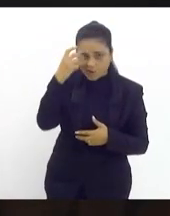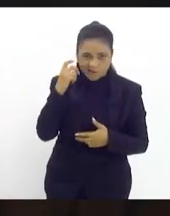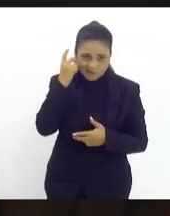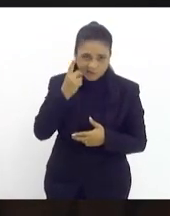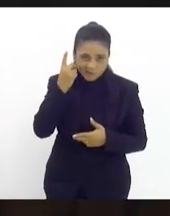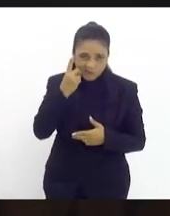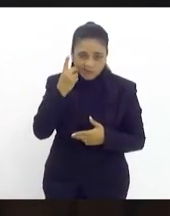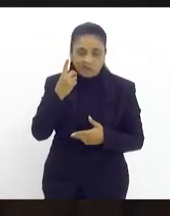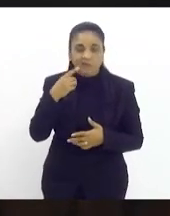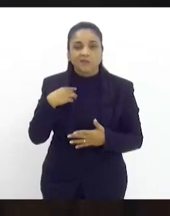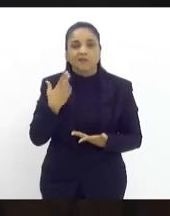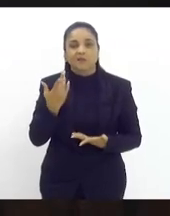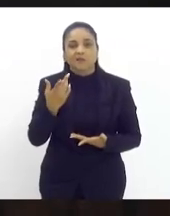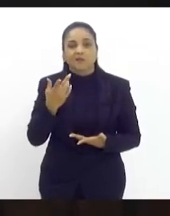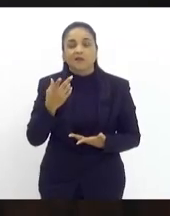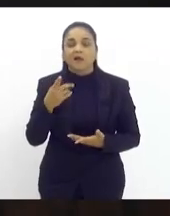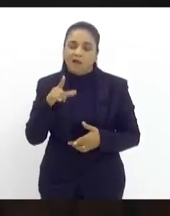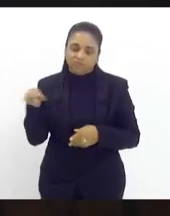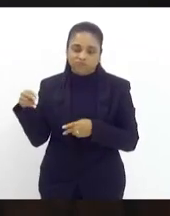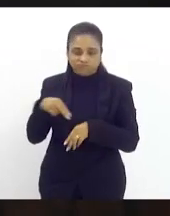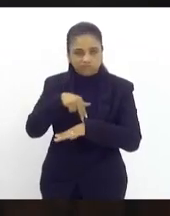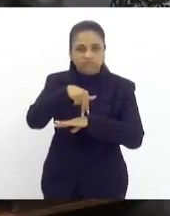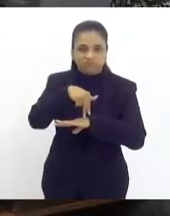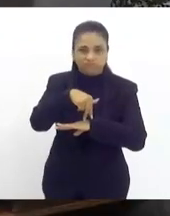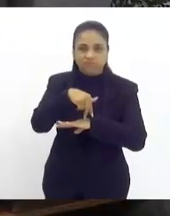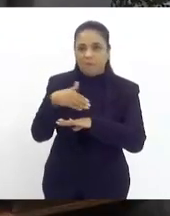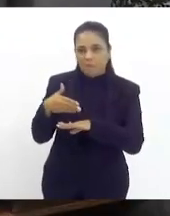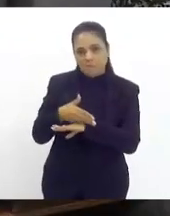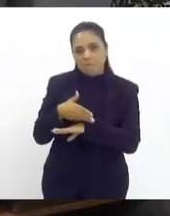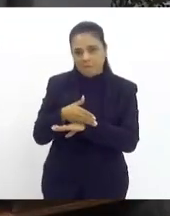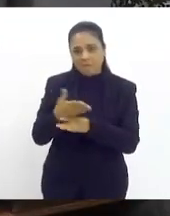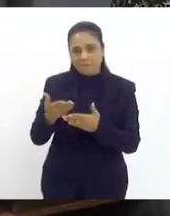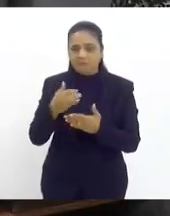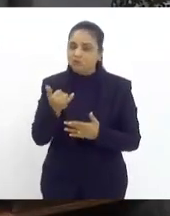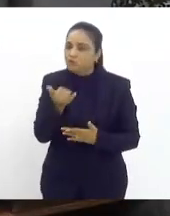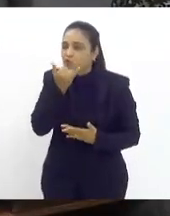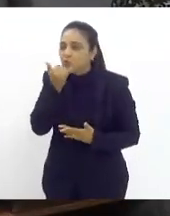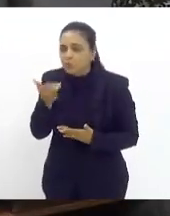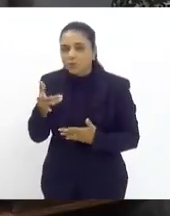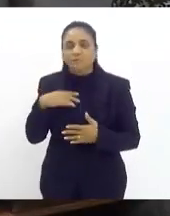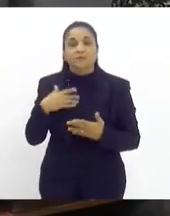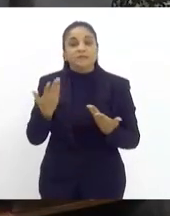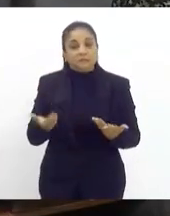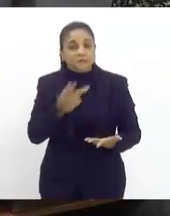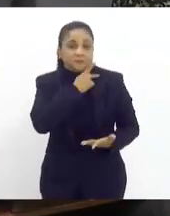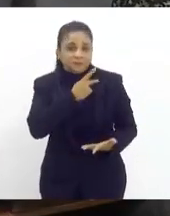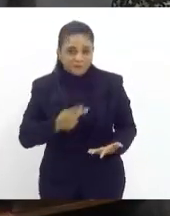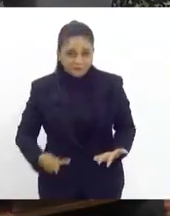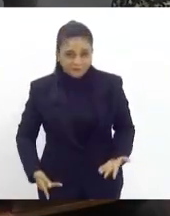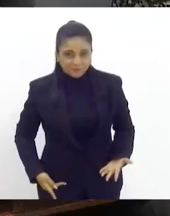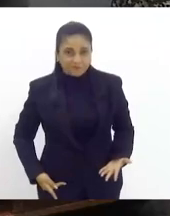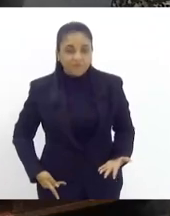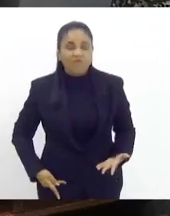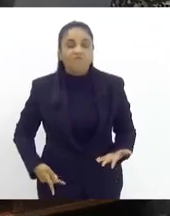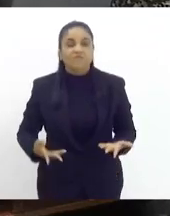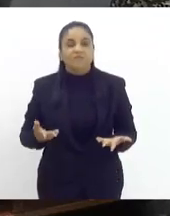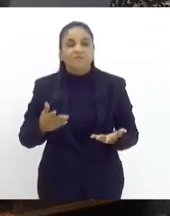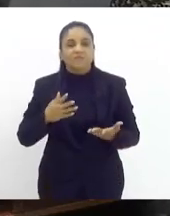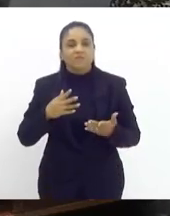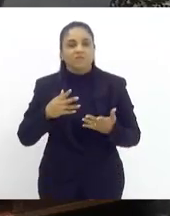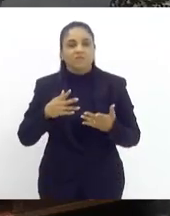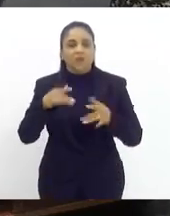Deputado a deputada Verônica presente desculpa Presidente queria que